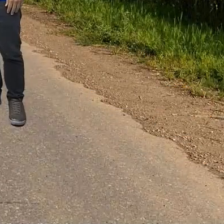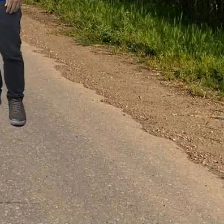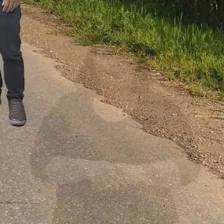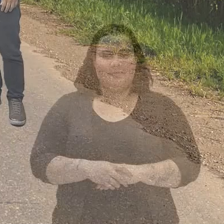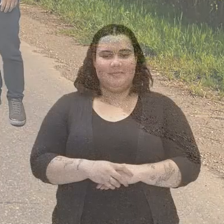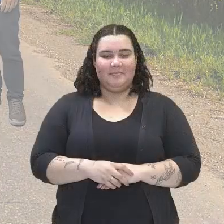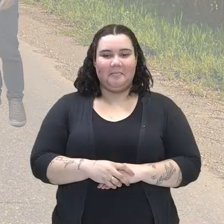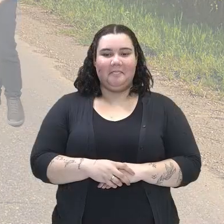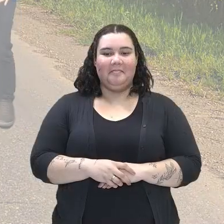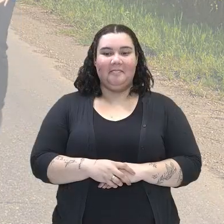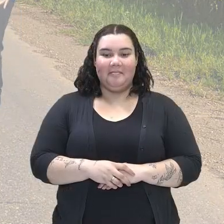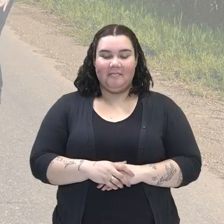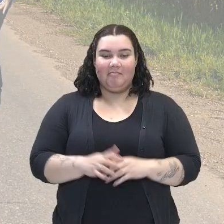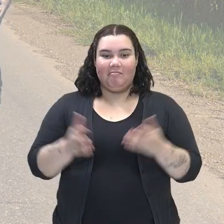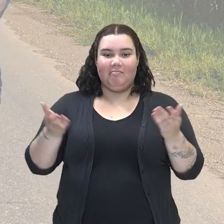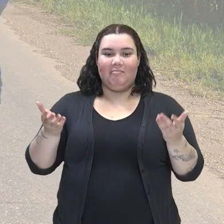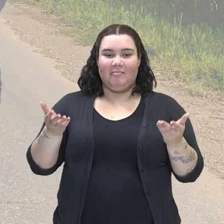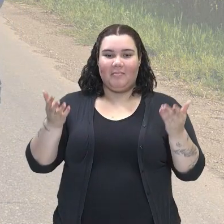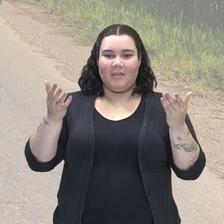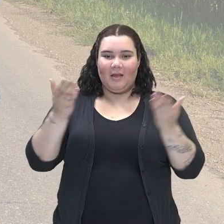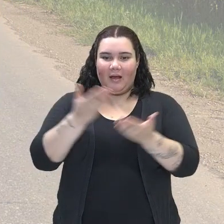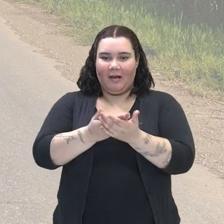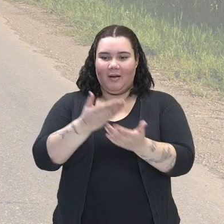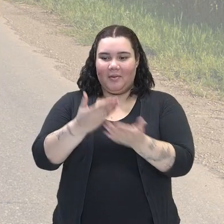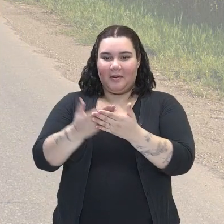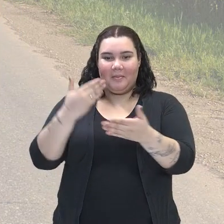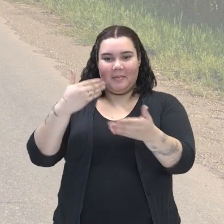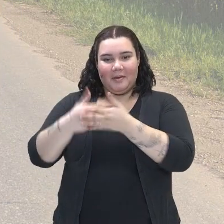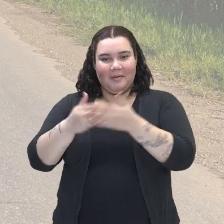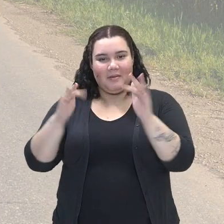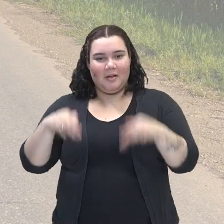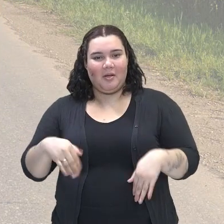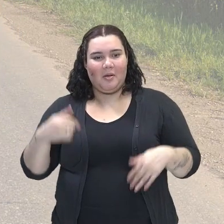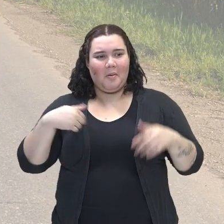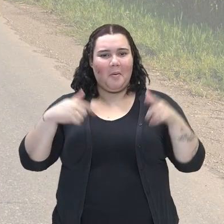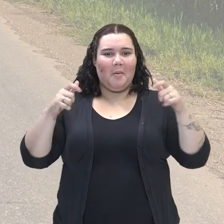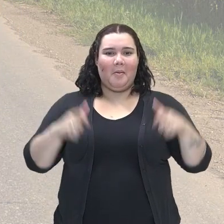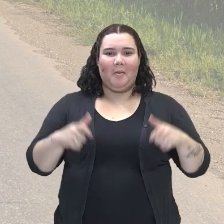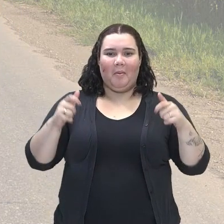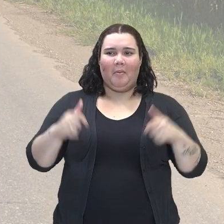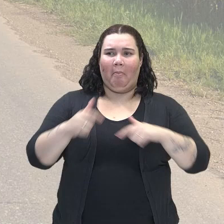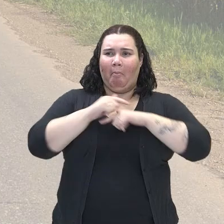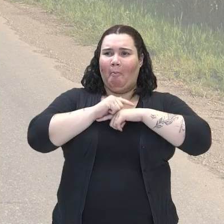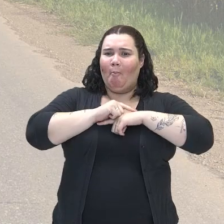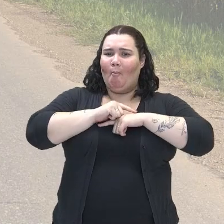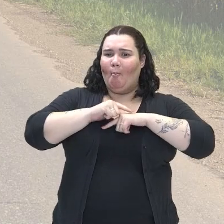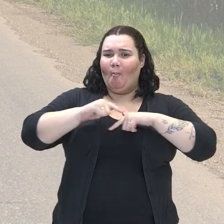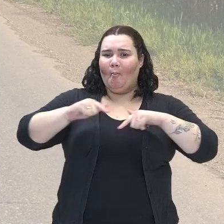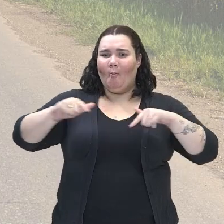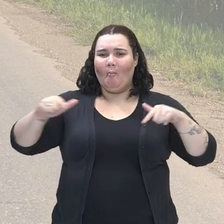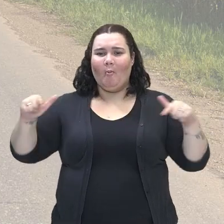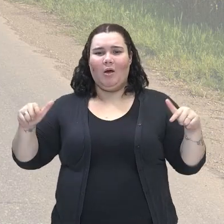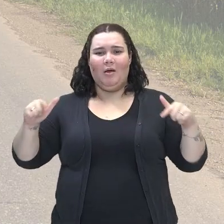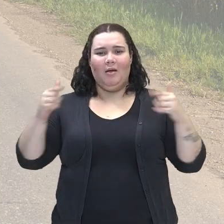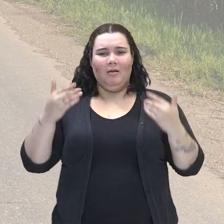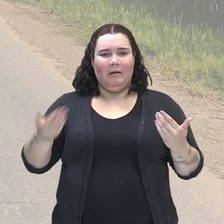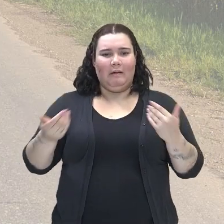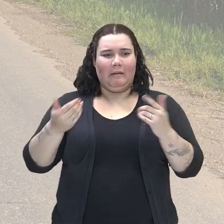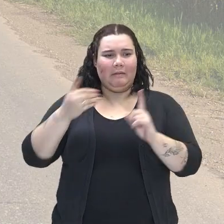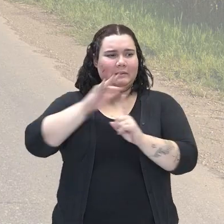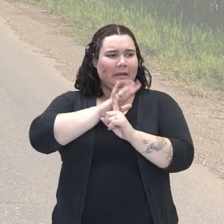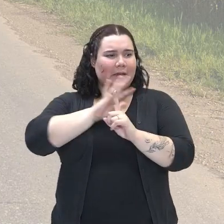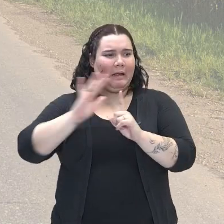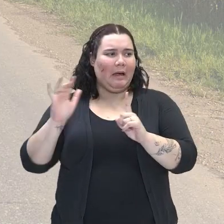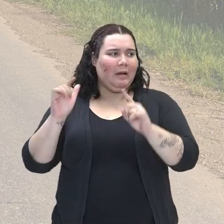Olha aí, gente, nossas aulas estão acabando e me colocaram aqui no meio do nada para dar aula. Como